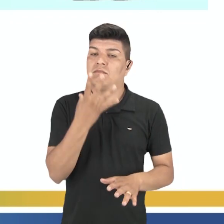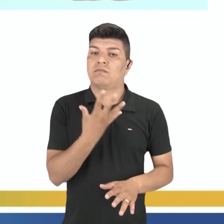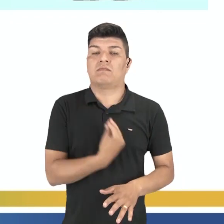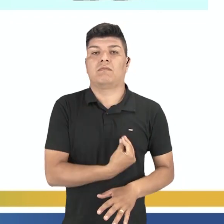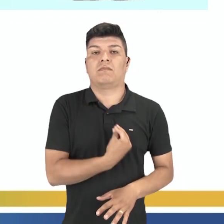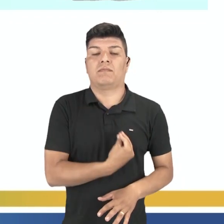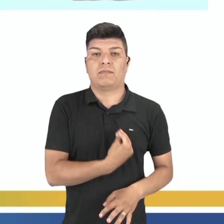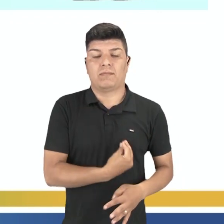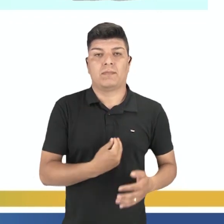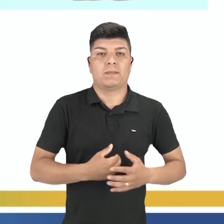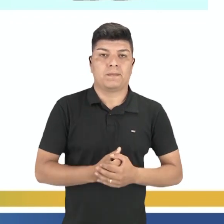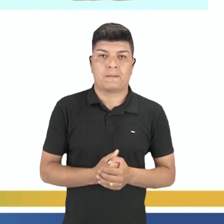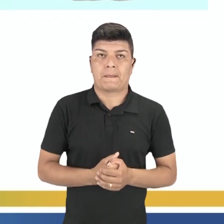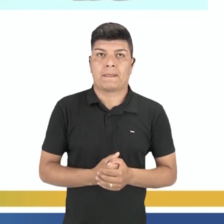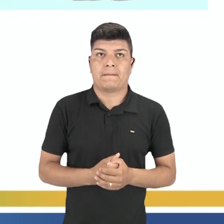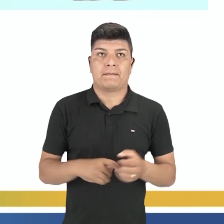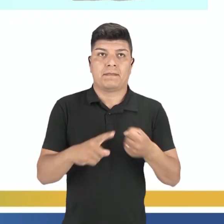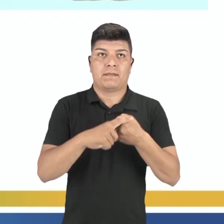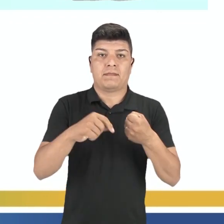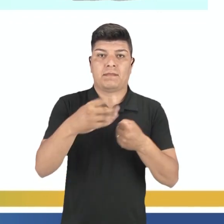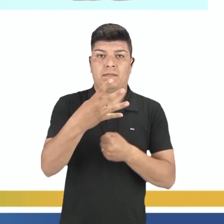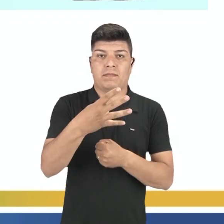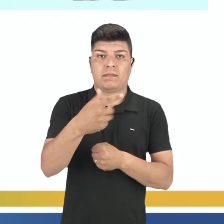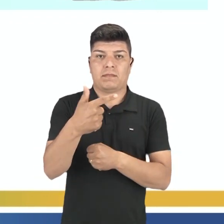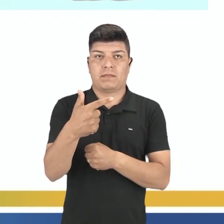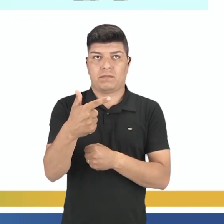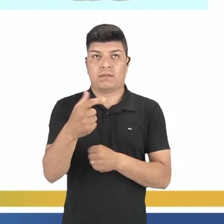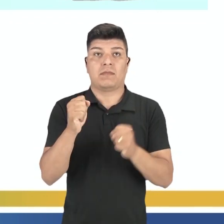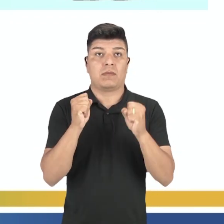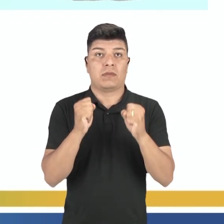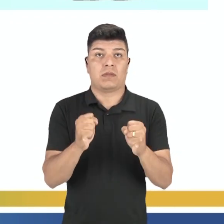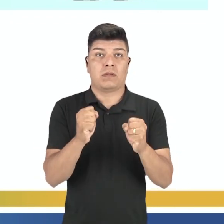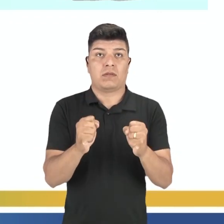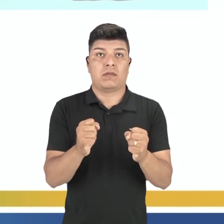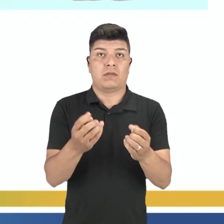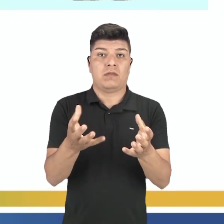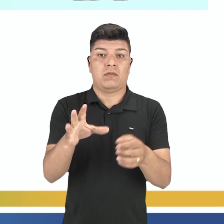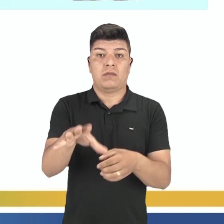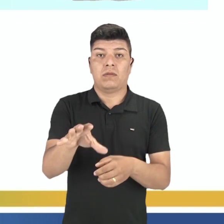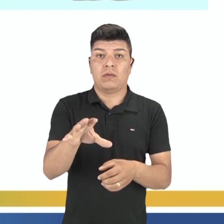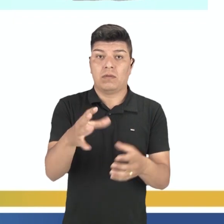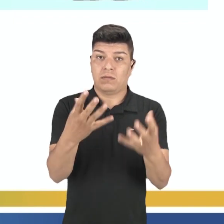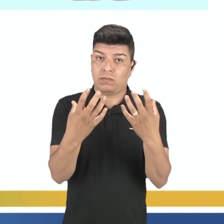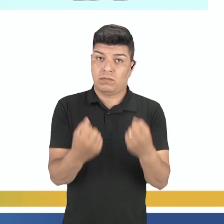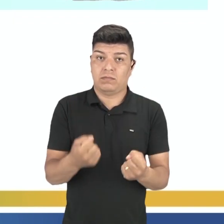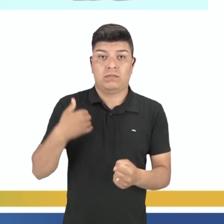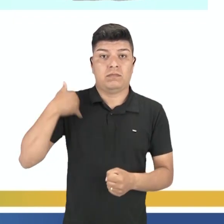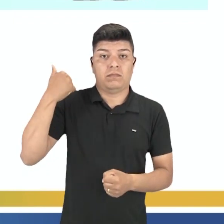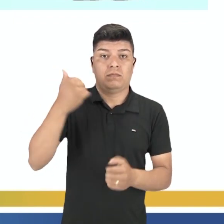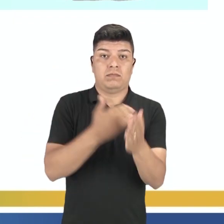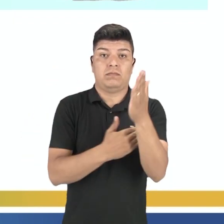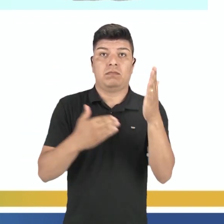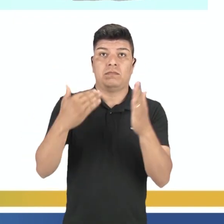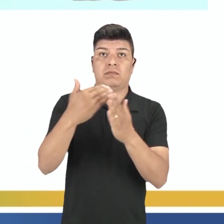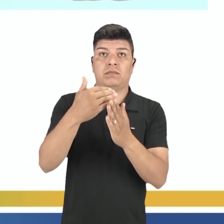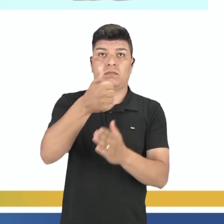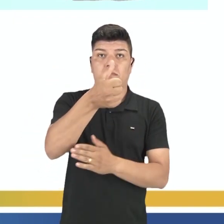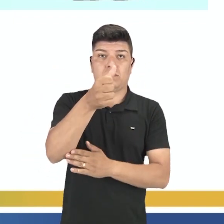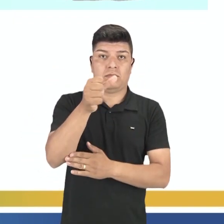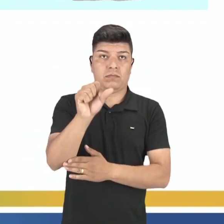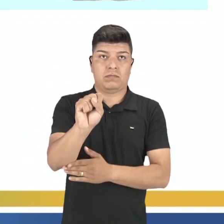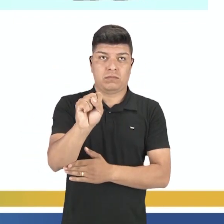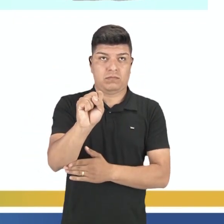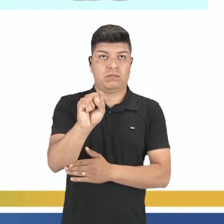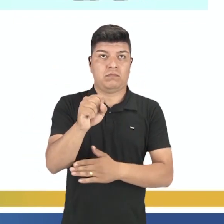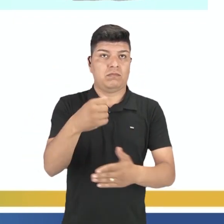de existência. Artigo 42. Podem adotar os maiores de 18 anos, independente do estado